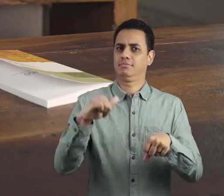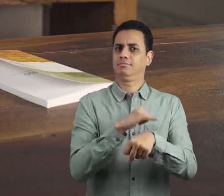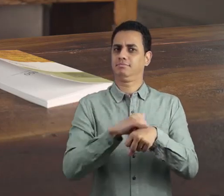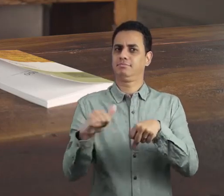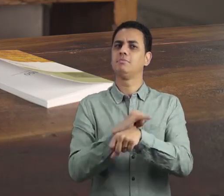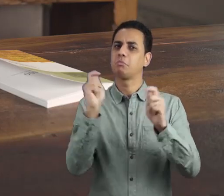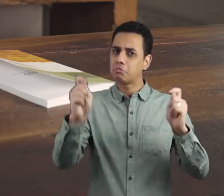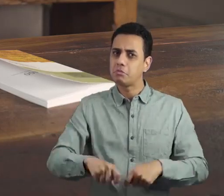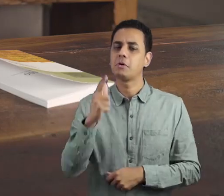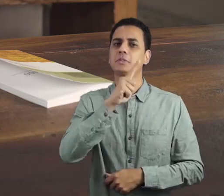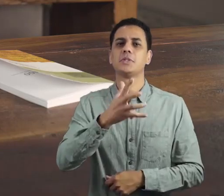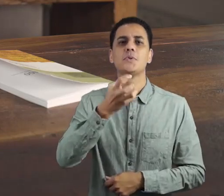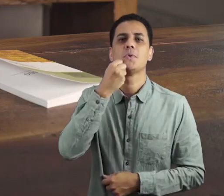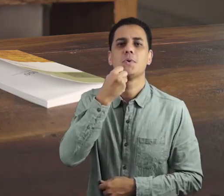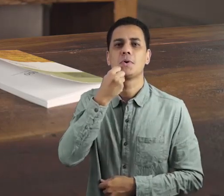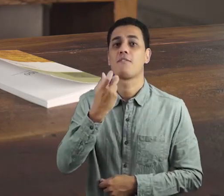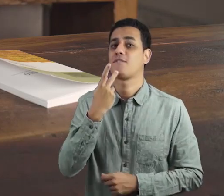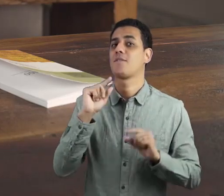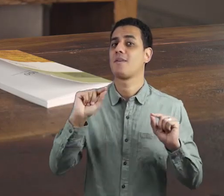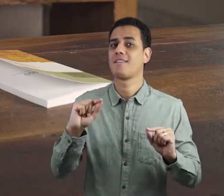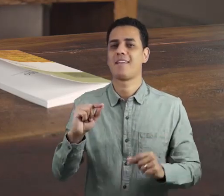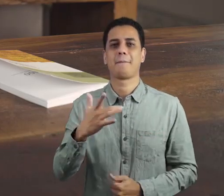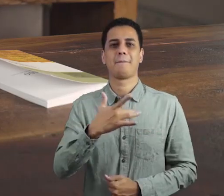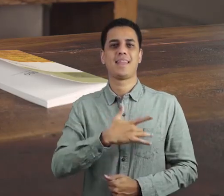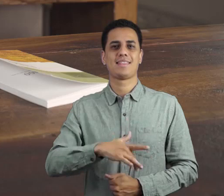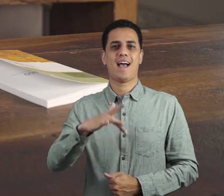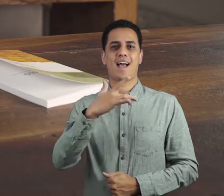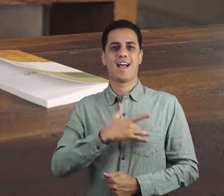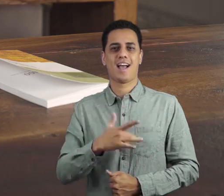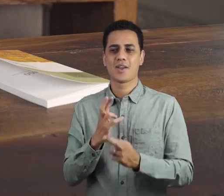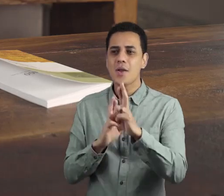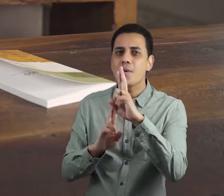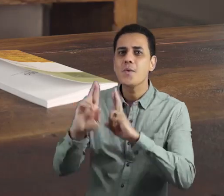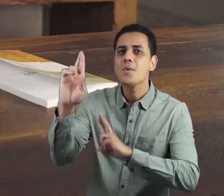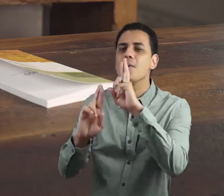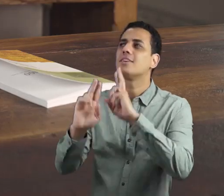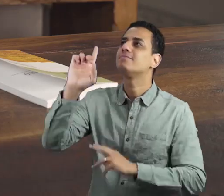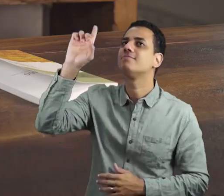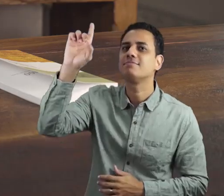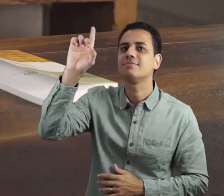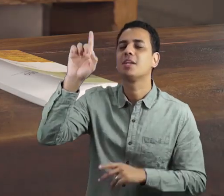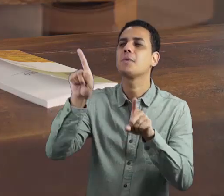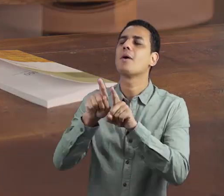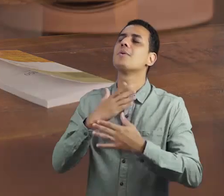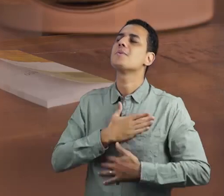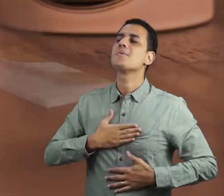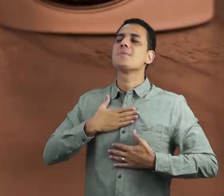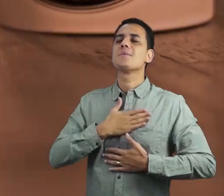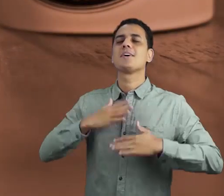o contentamento, que é realmente eu estar satisfeito com aquilo que hoje Deus colocou nas minhas